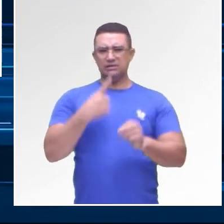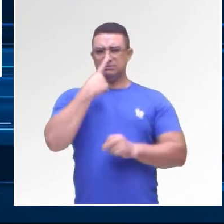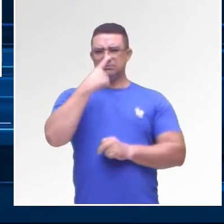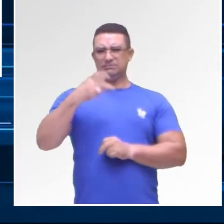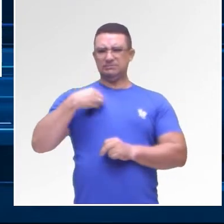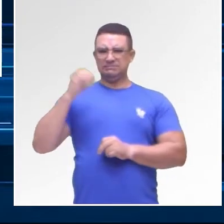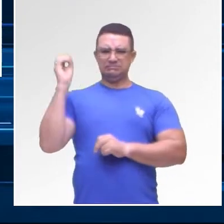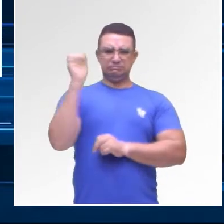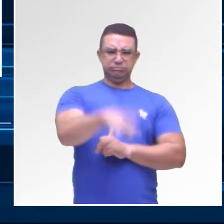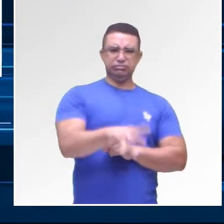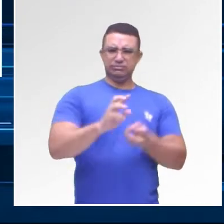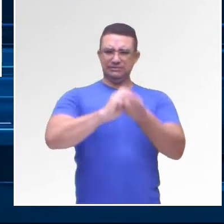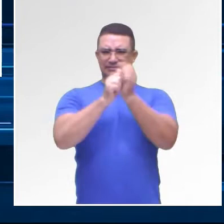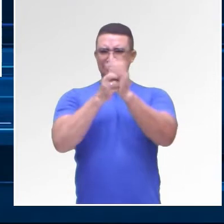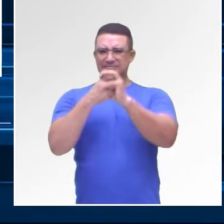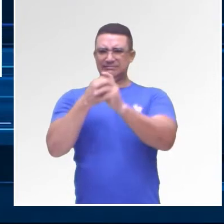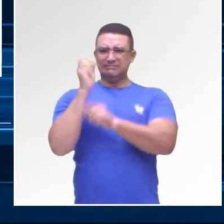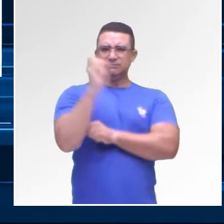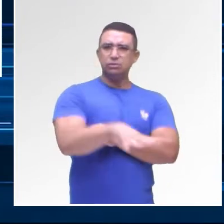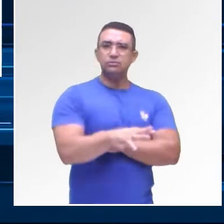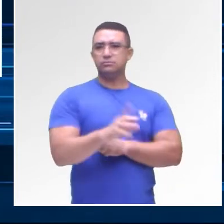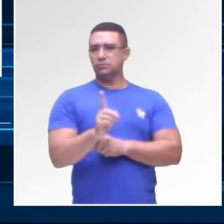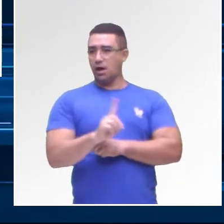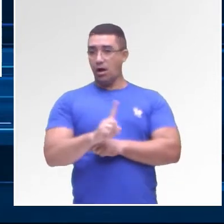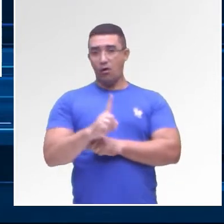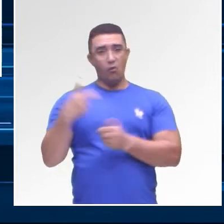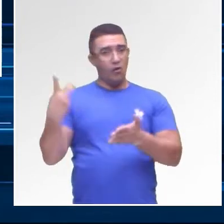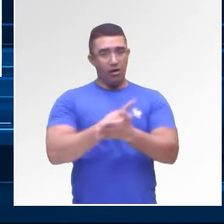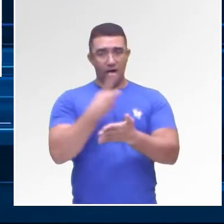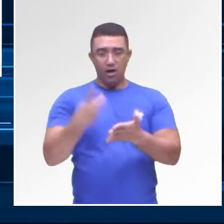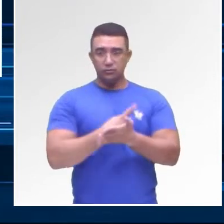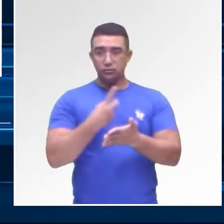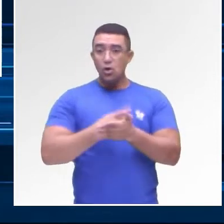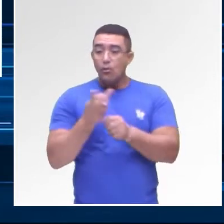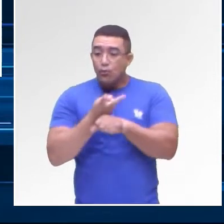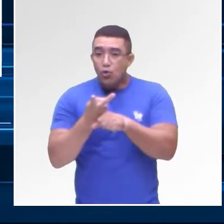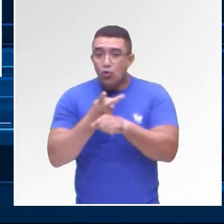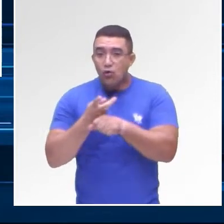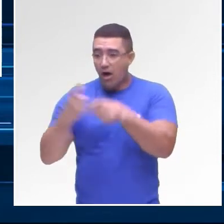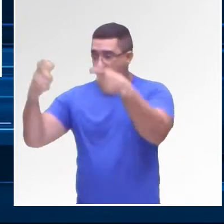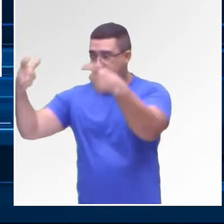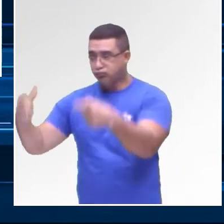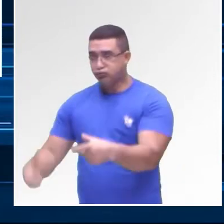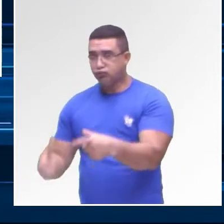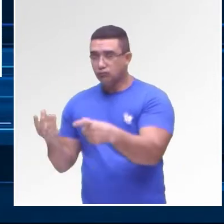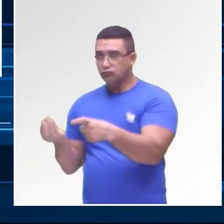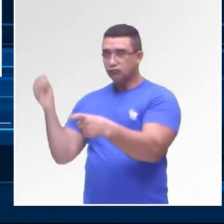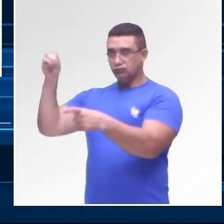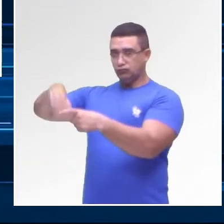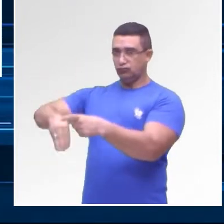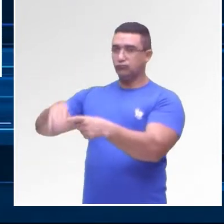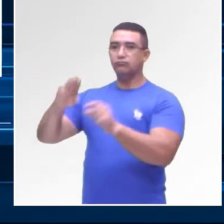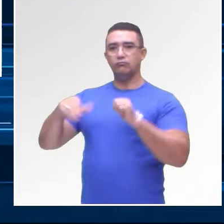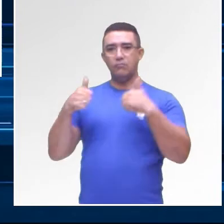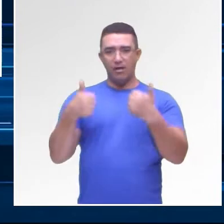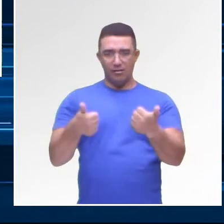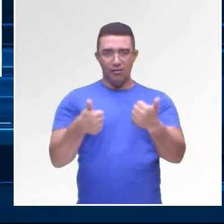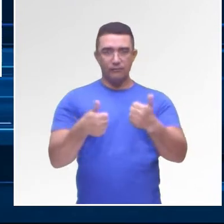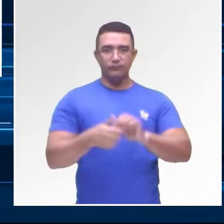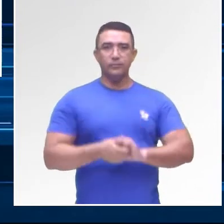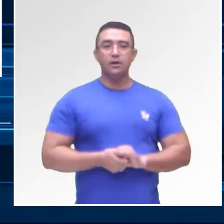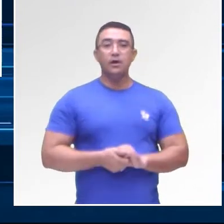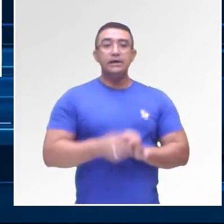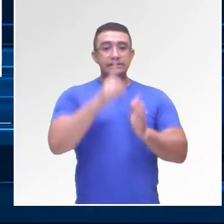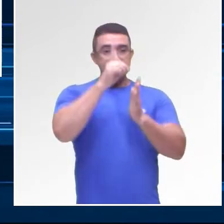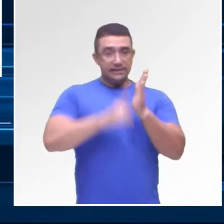correto para descartar o seu lixinho, tá bom? E o último dos direitos é o direito a ter direitos, sendo que vocês